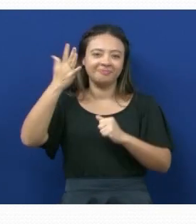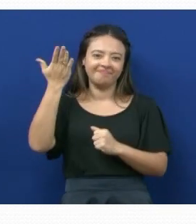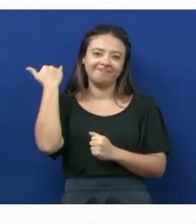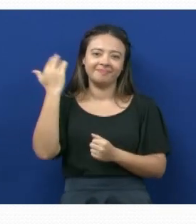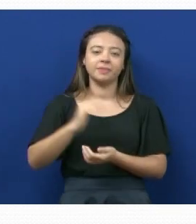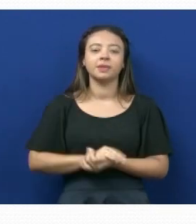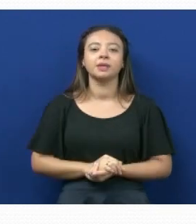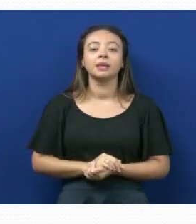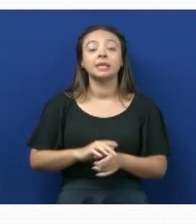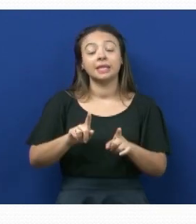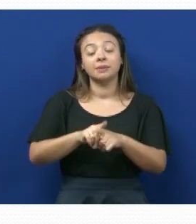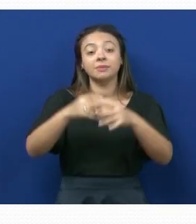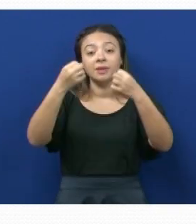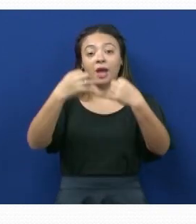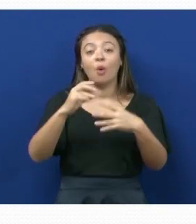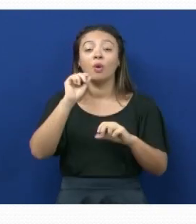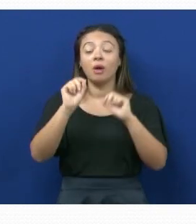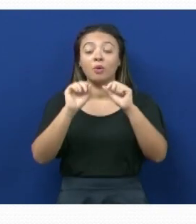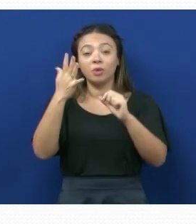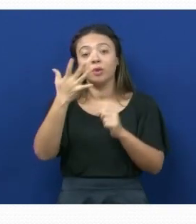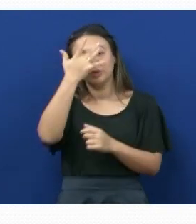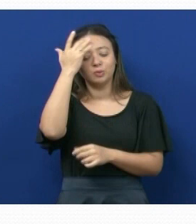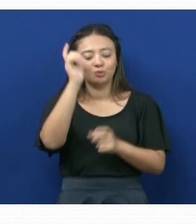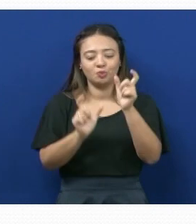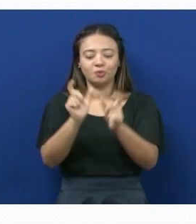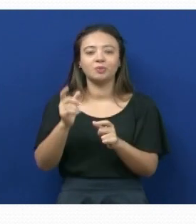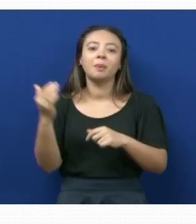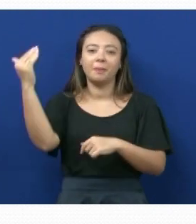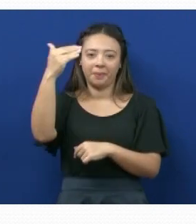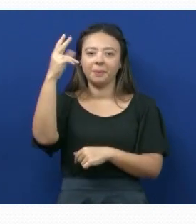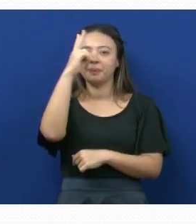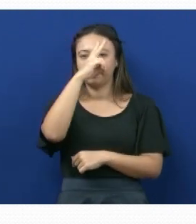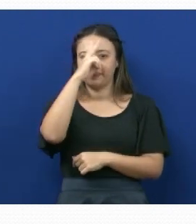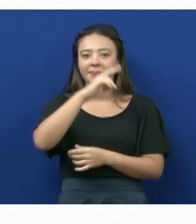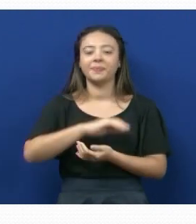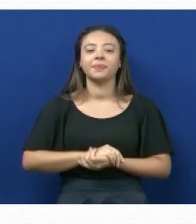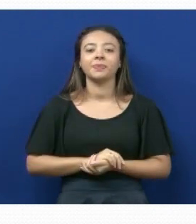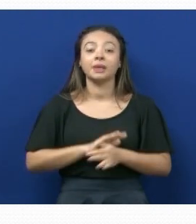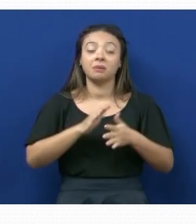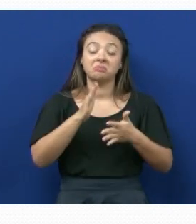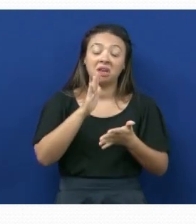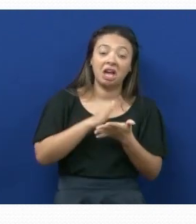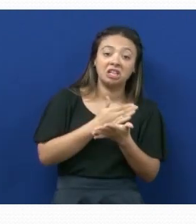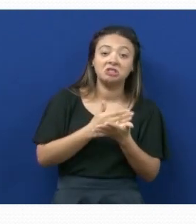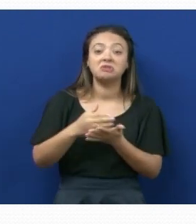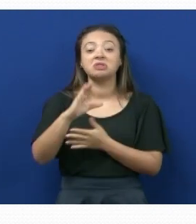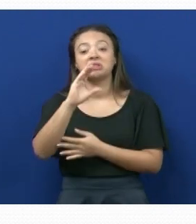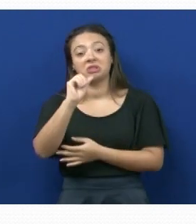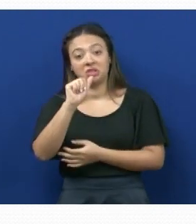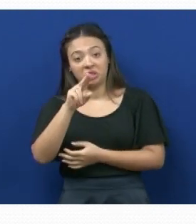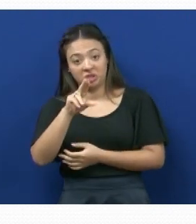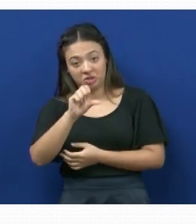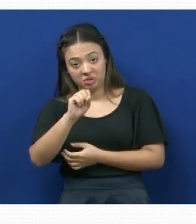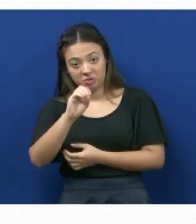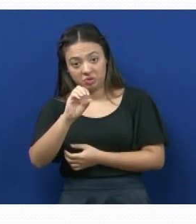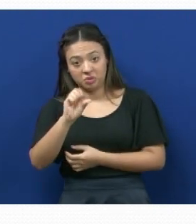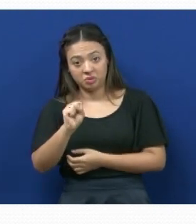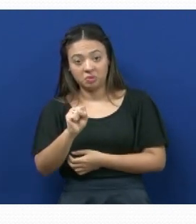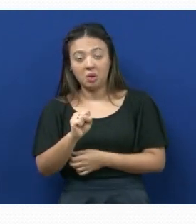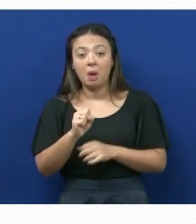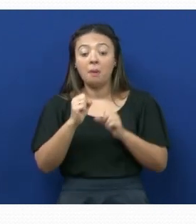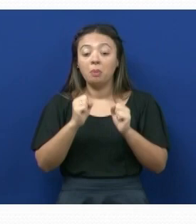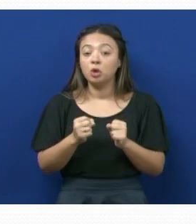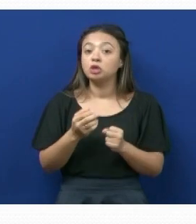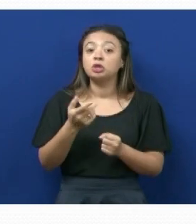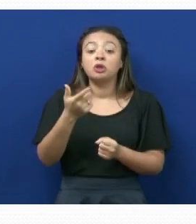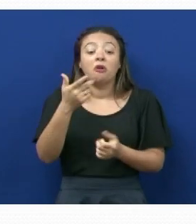dos personagens. Atenção! Em alguns contos ou causos, pode não haver a resolução